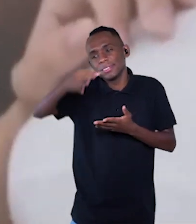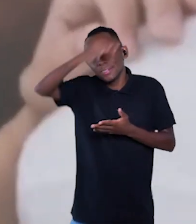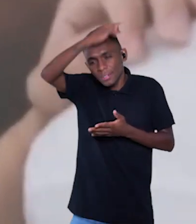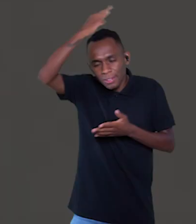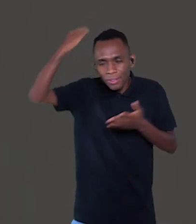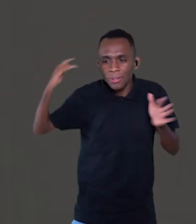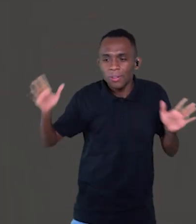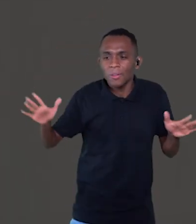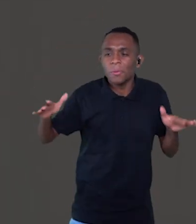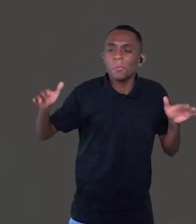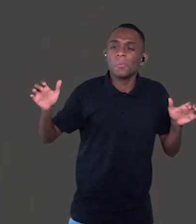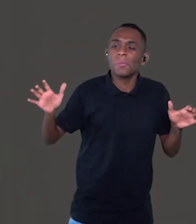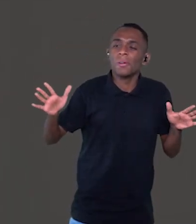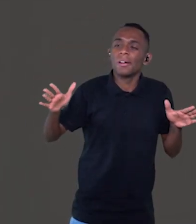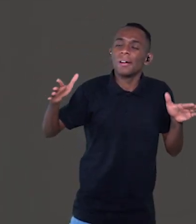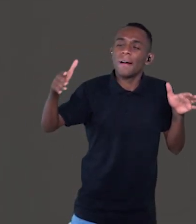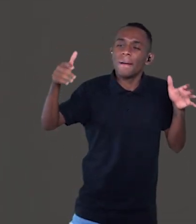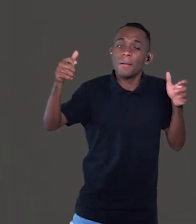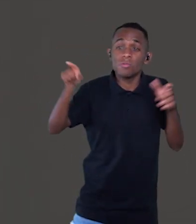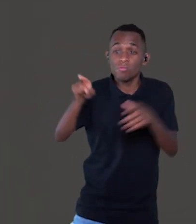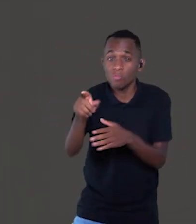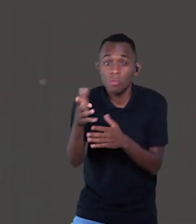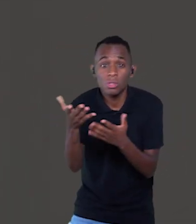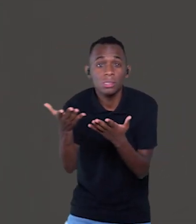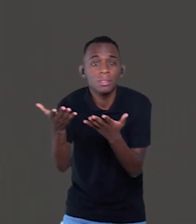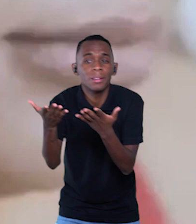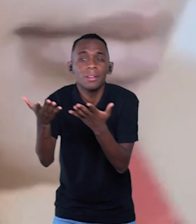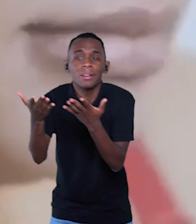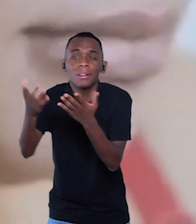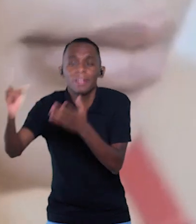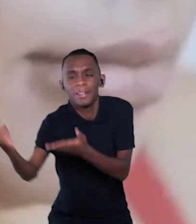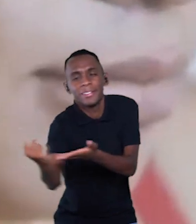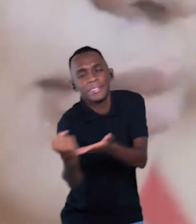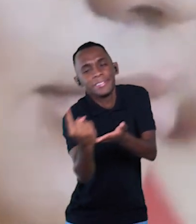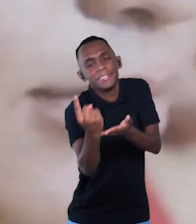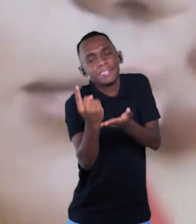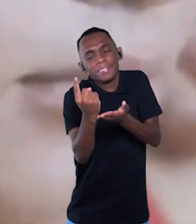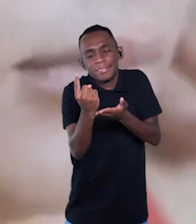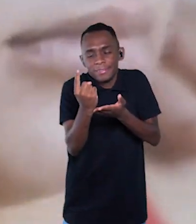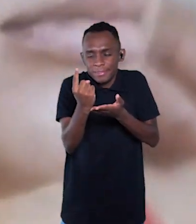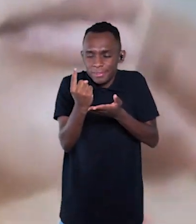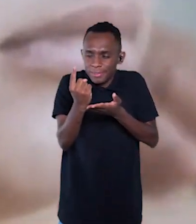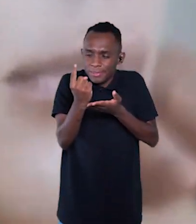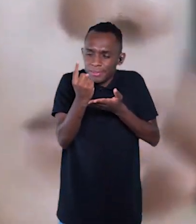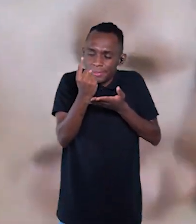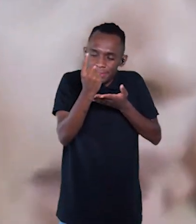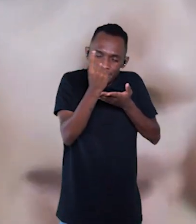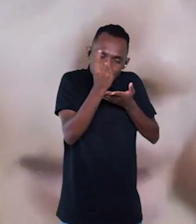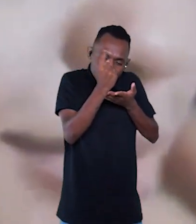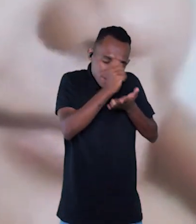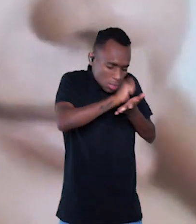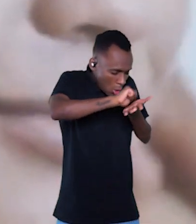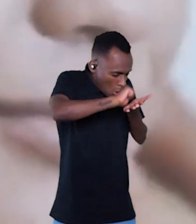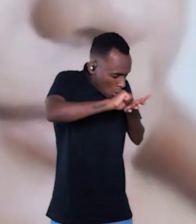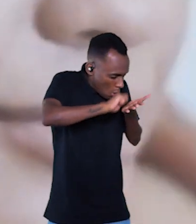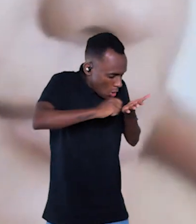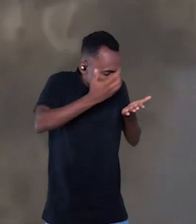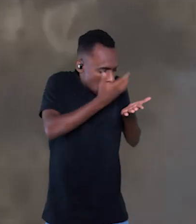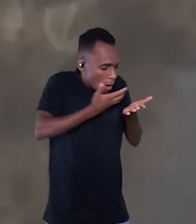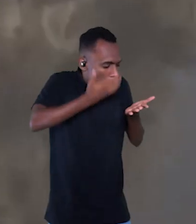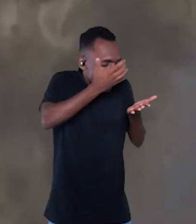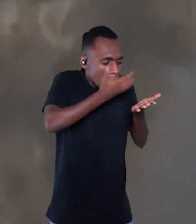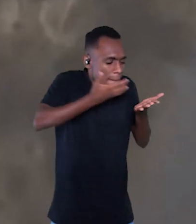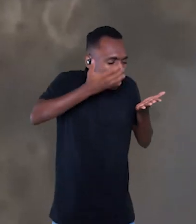humano. Quando você chegar, amor, uma doce